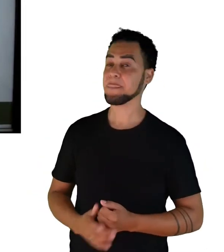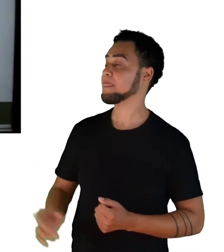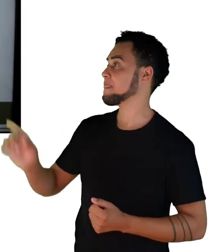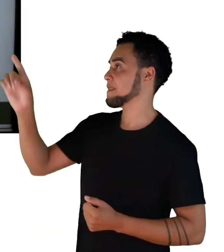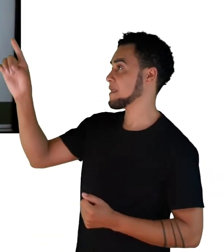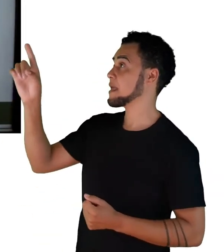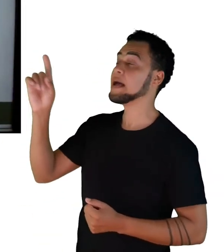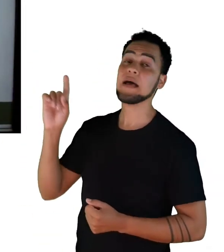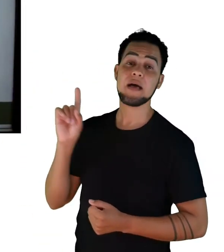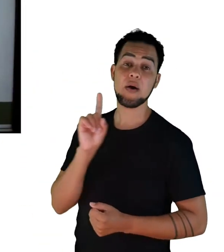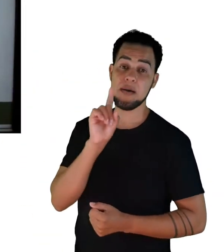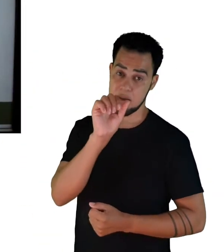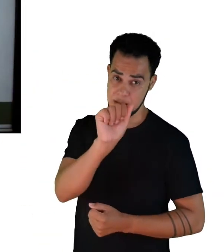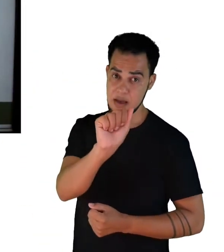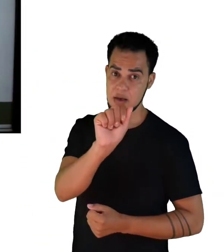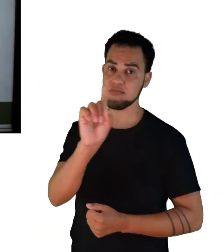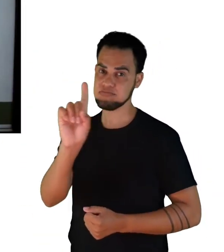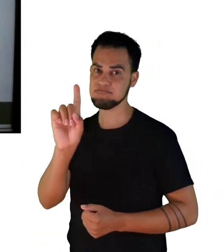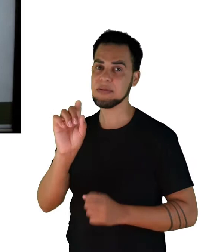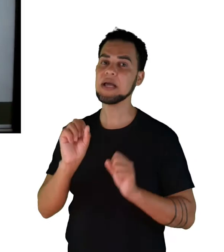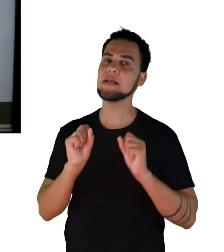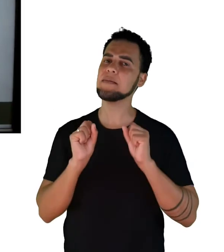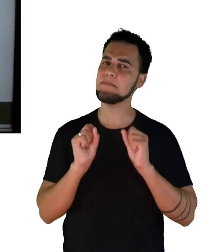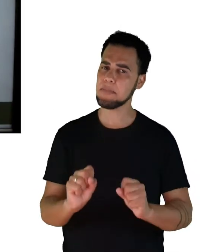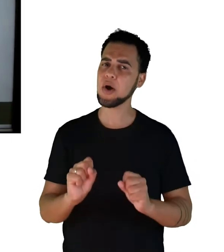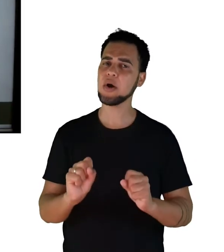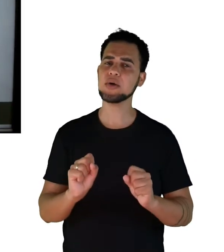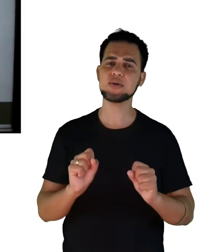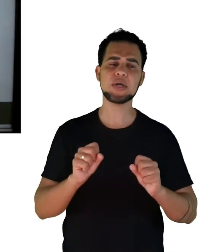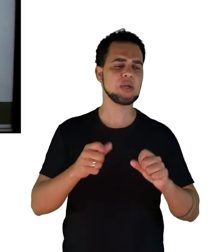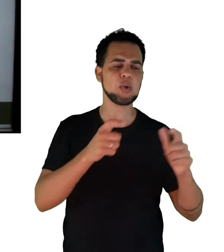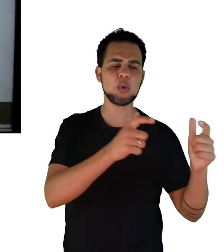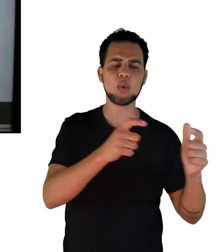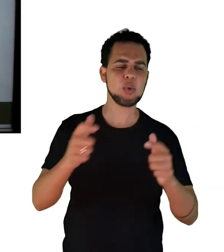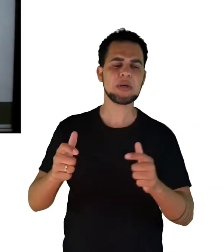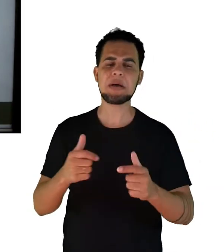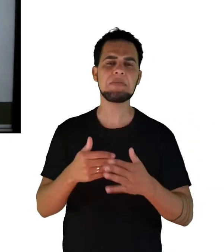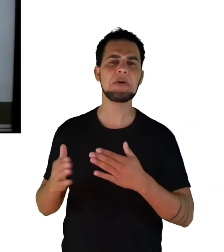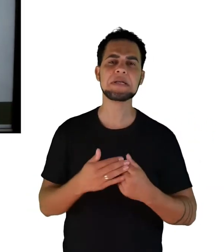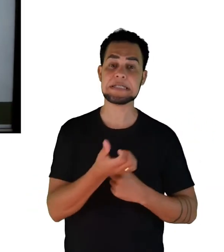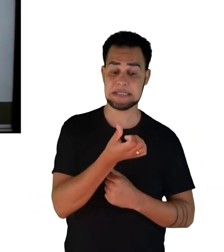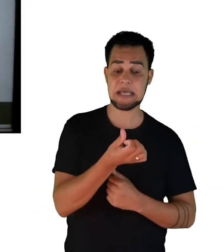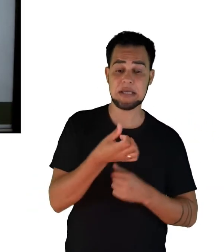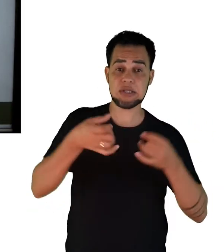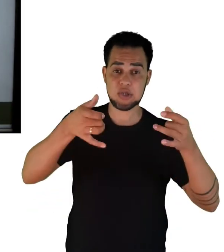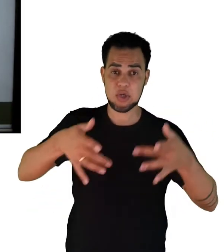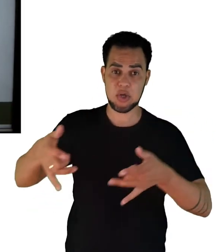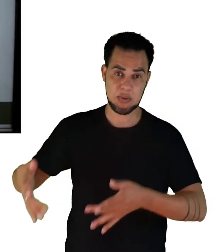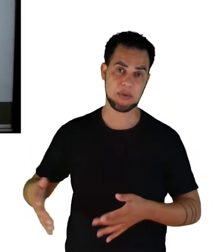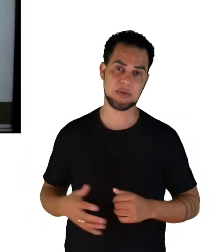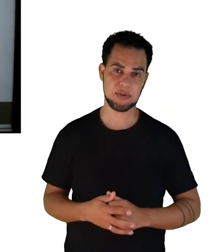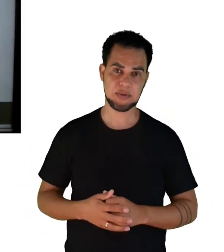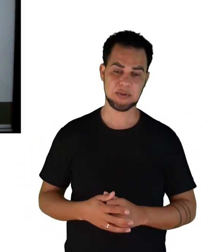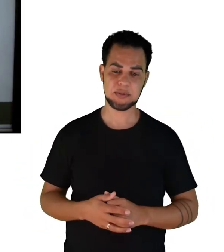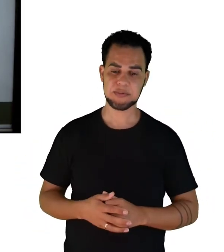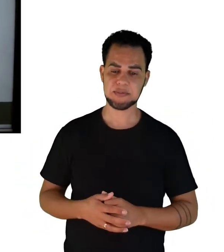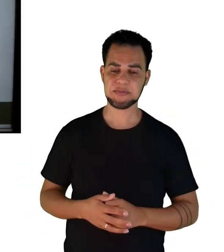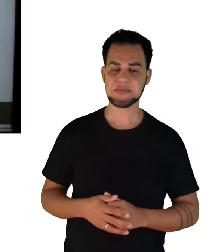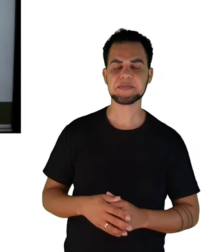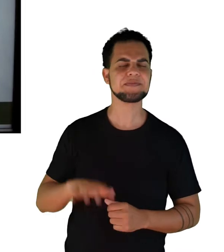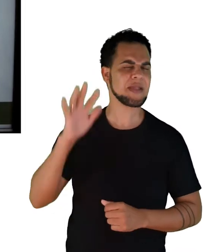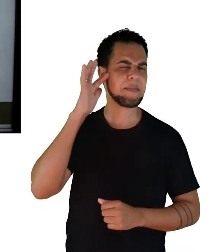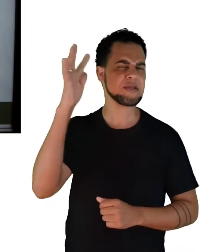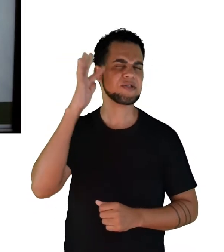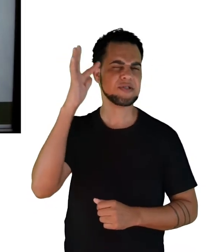Esse A1, ele pode sentar em um dos 6 que sobrou. Por exemplo, vamos pensar que Pedro esteja, vou apagar aqui na